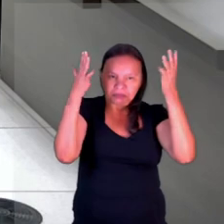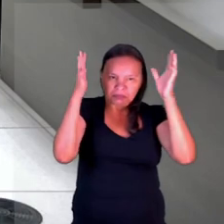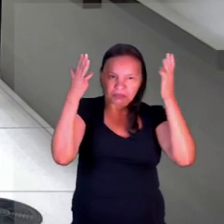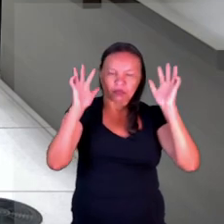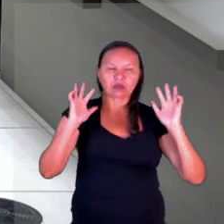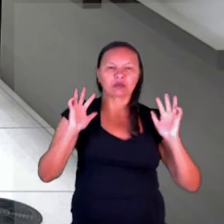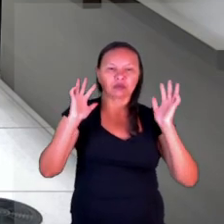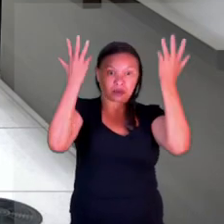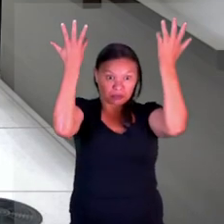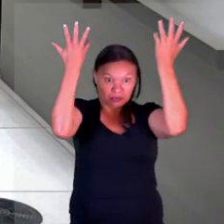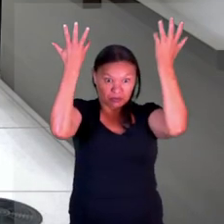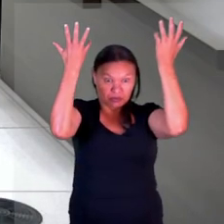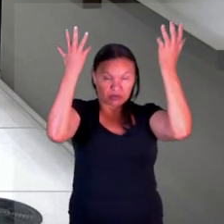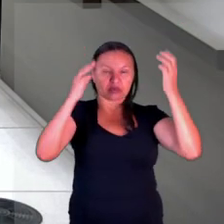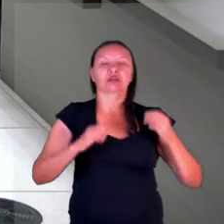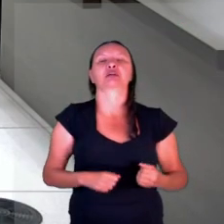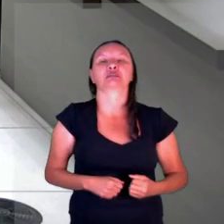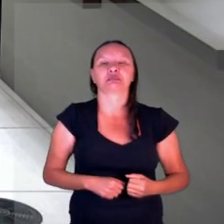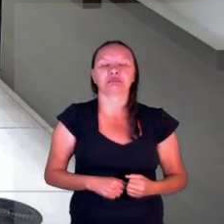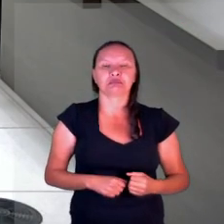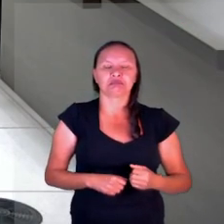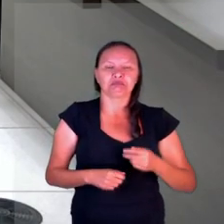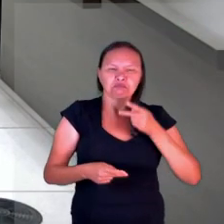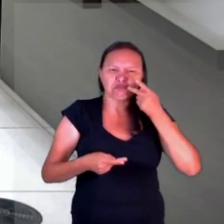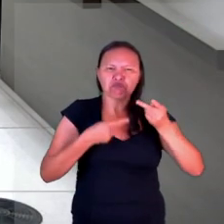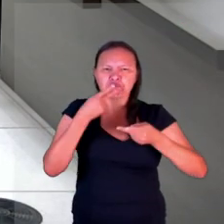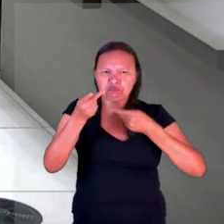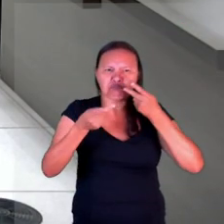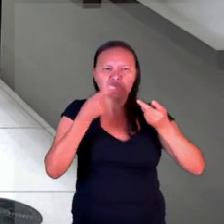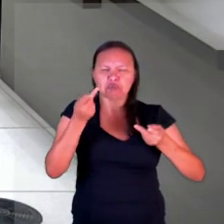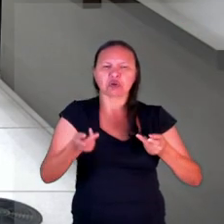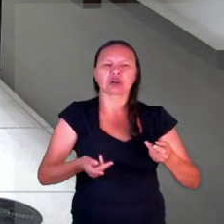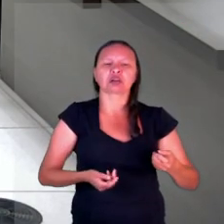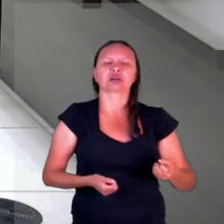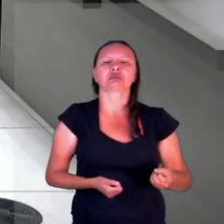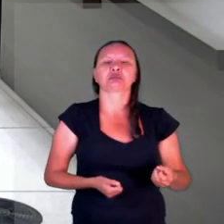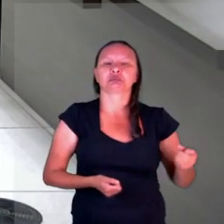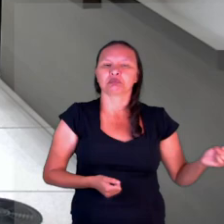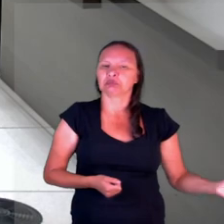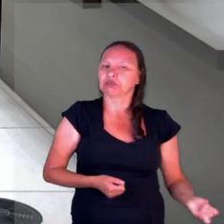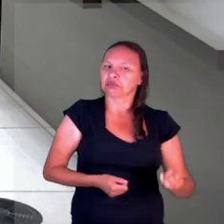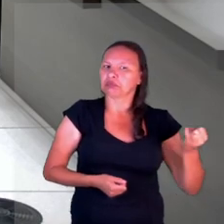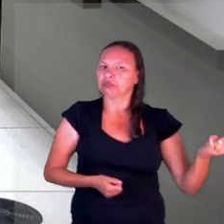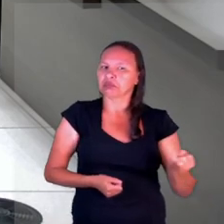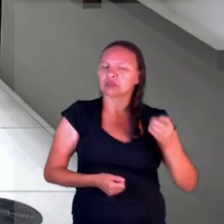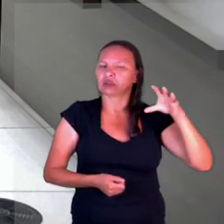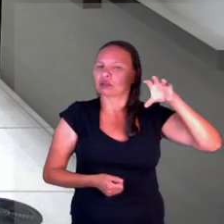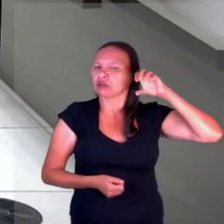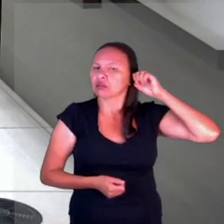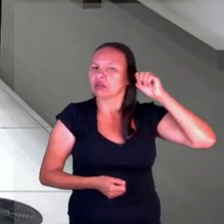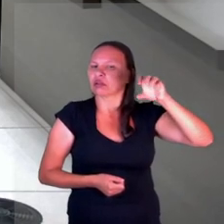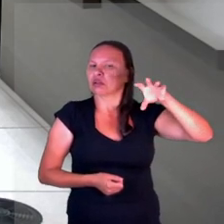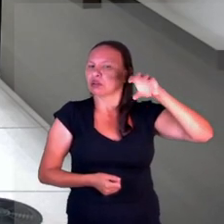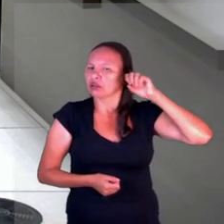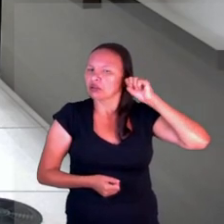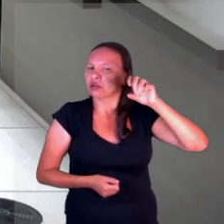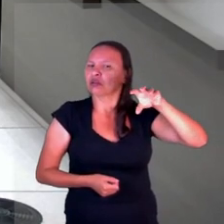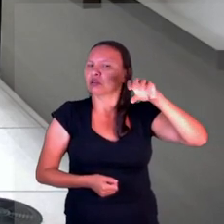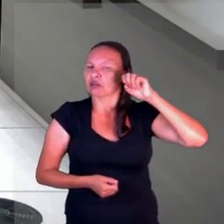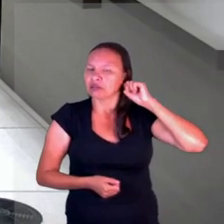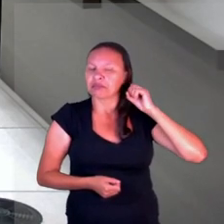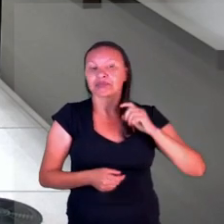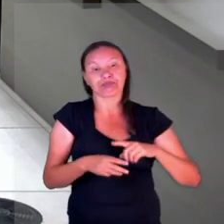evento realmente assim a cada fala ficou aquela sensação de que eu queria escutar mais né E